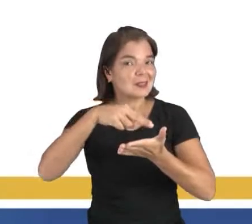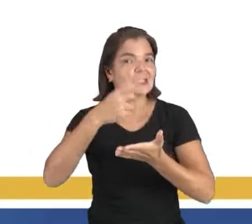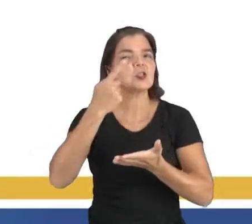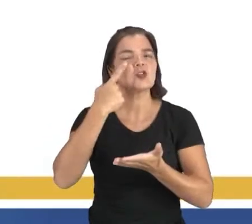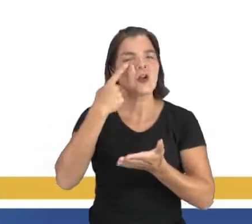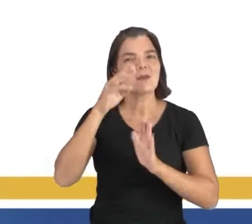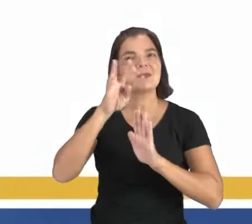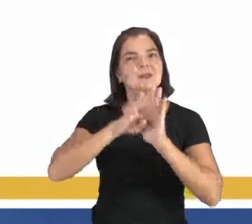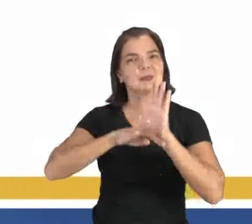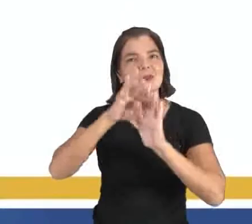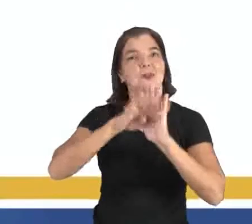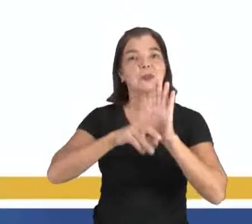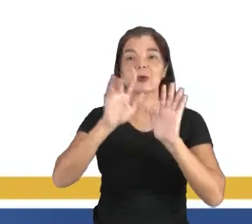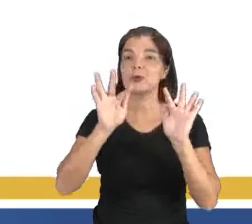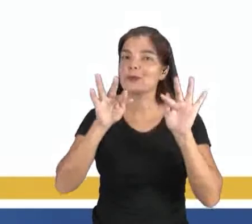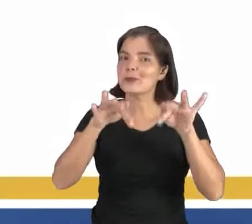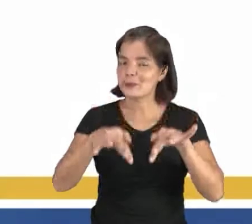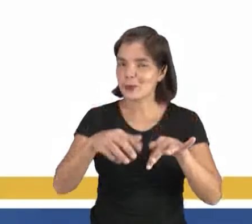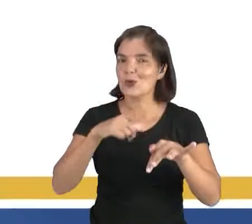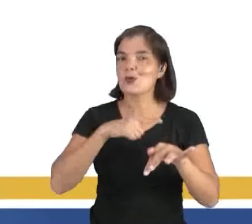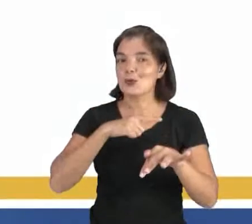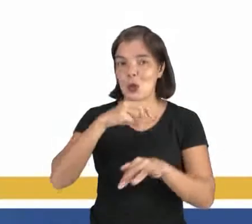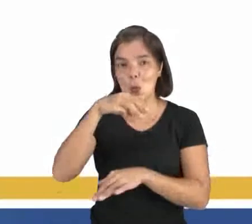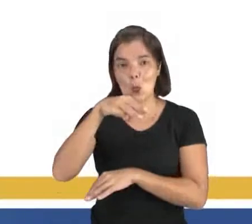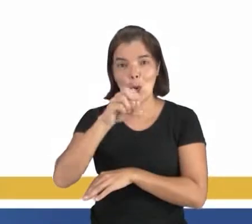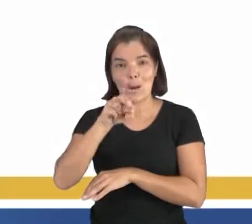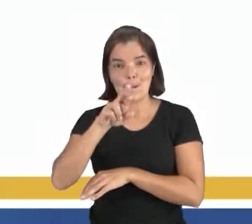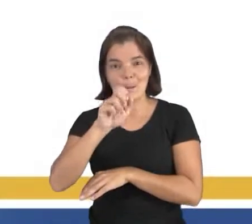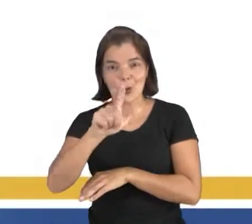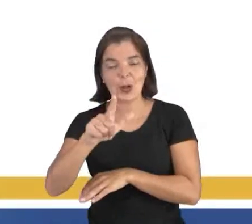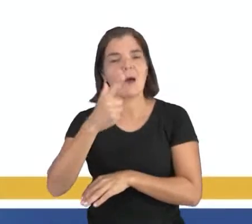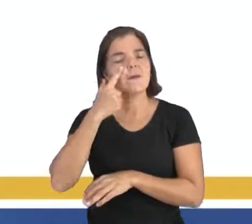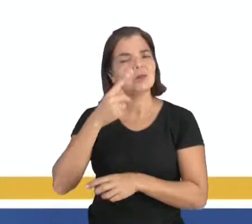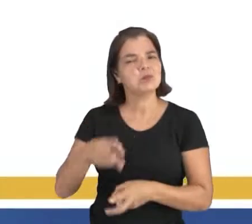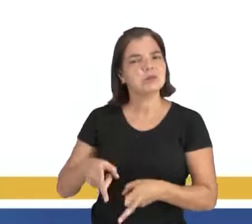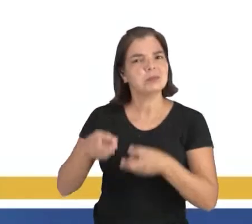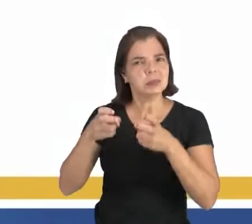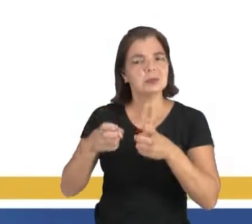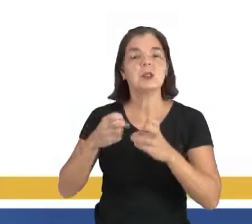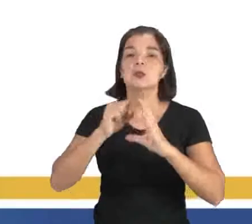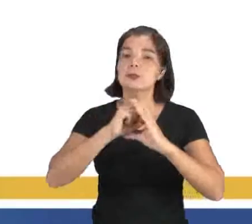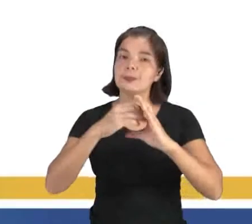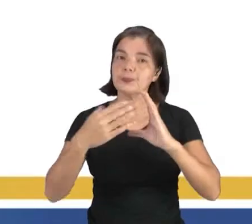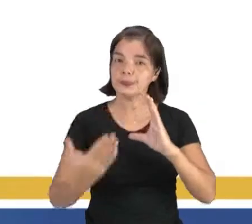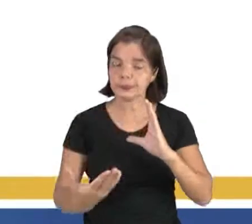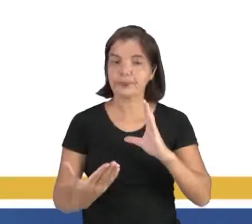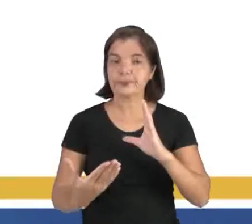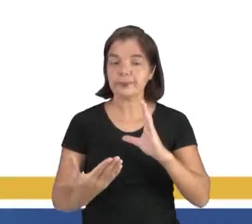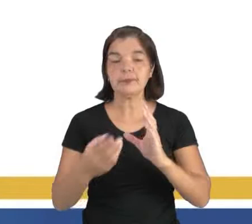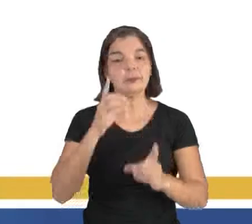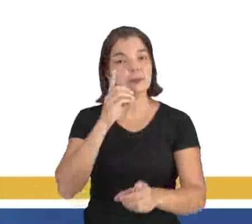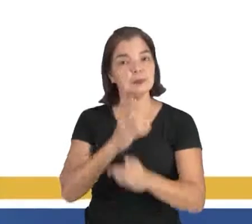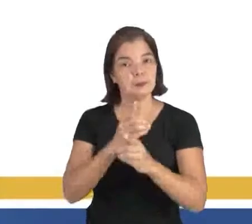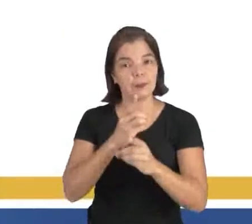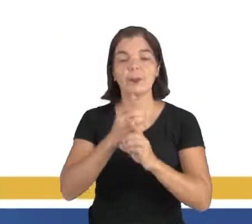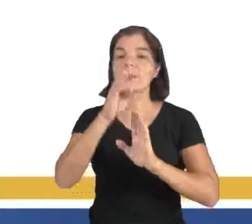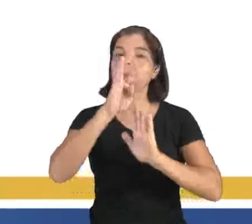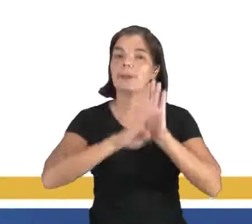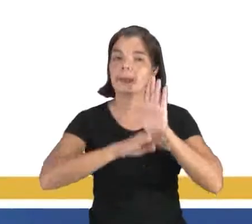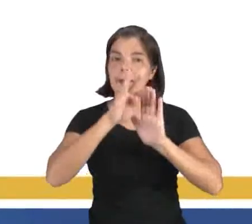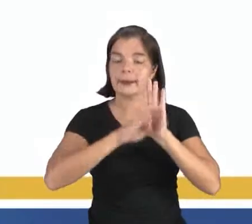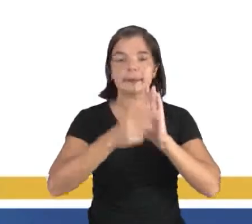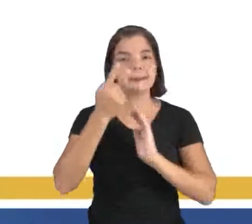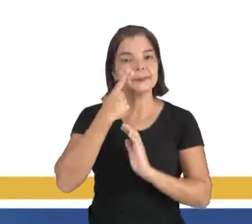esse texto e sabem que ao final nós temos uma moral. Agora vamos perceber as características encontradas nesse